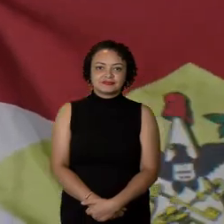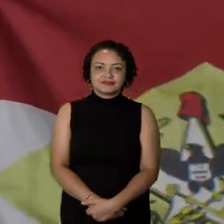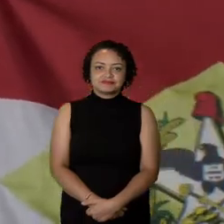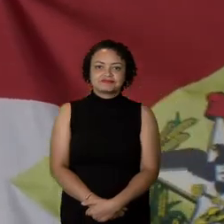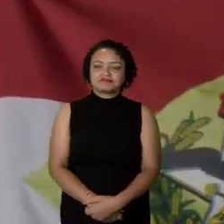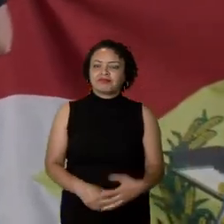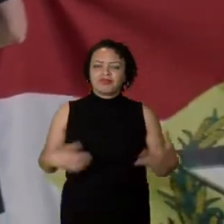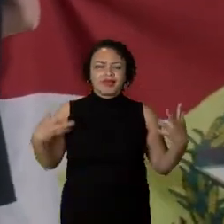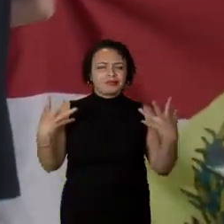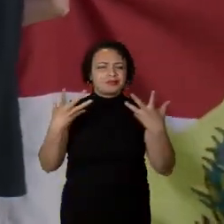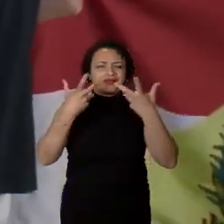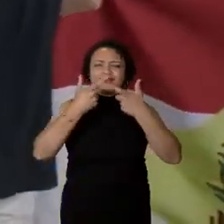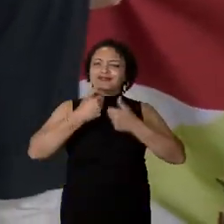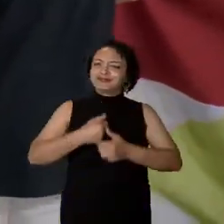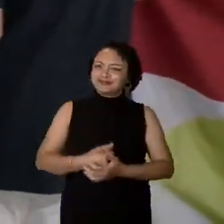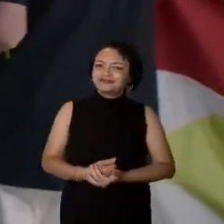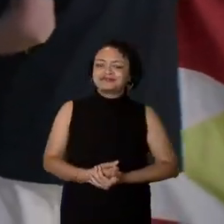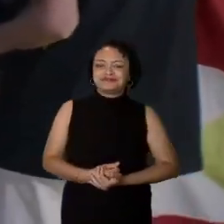Sensacional, hein?